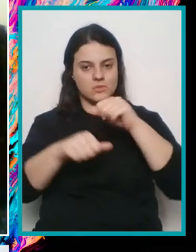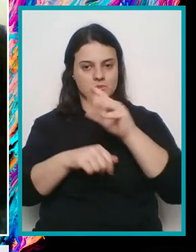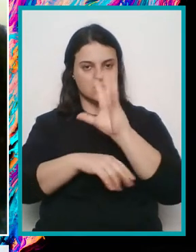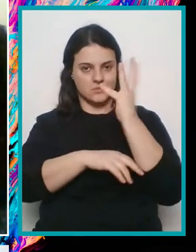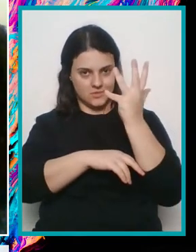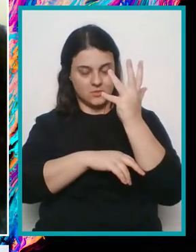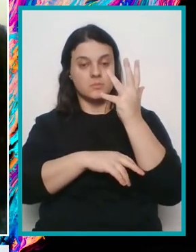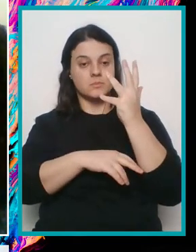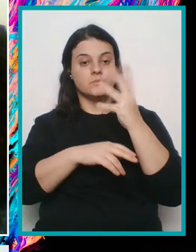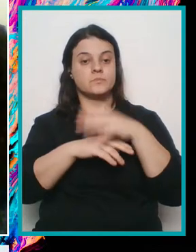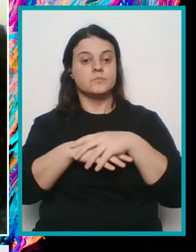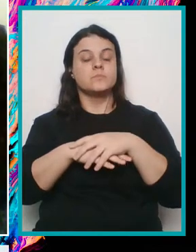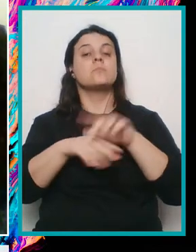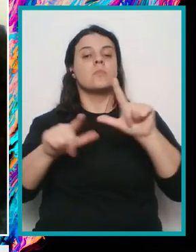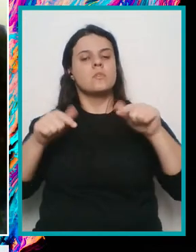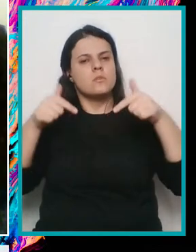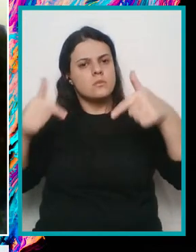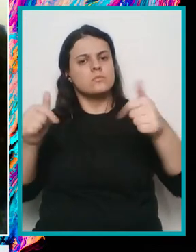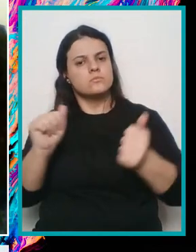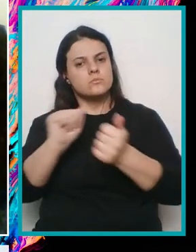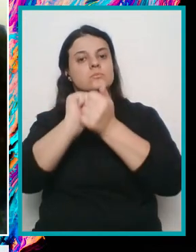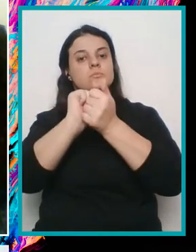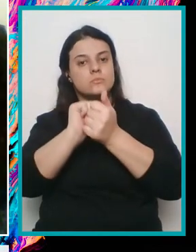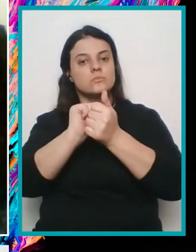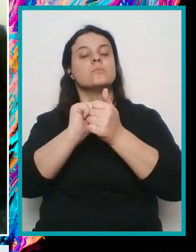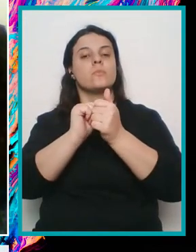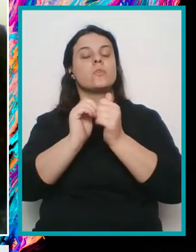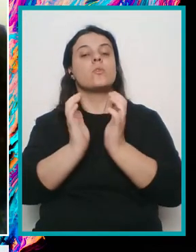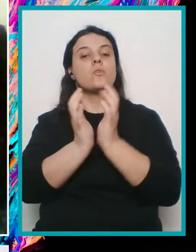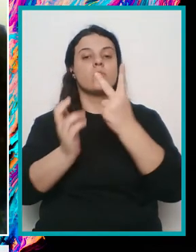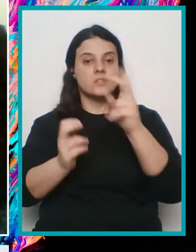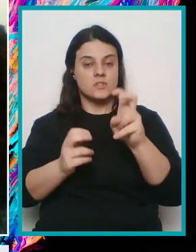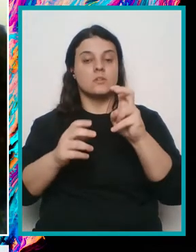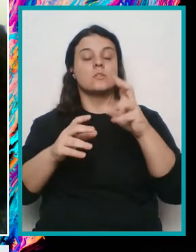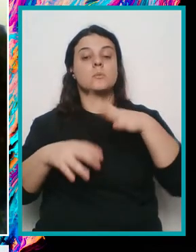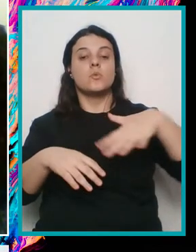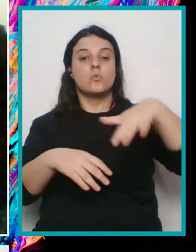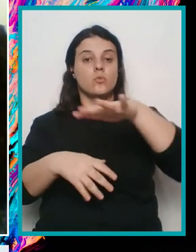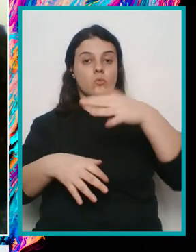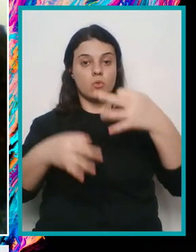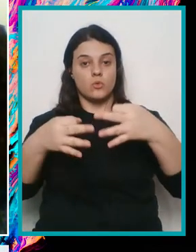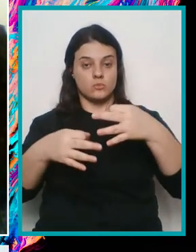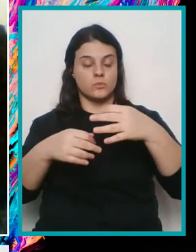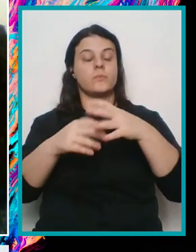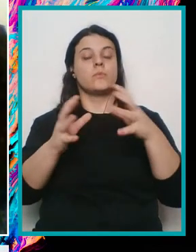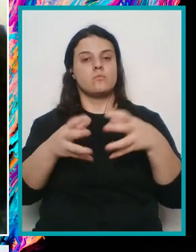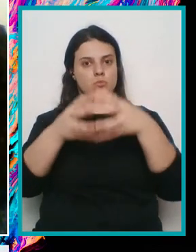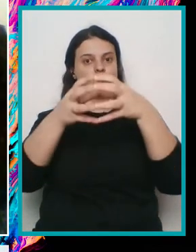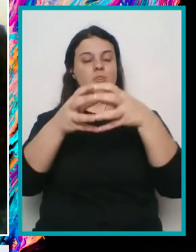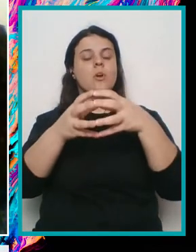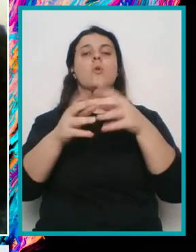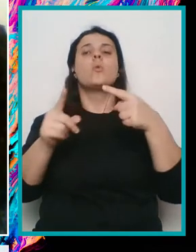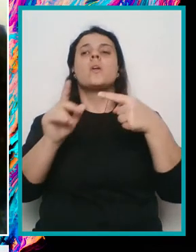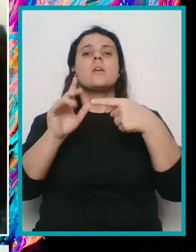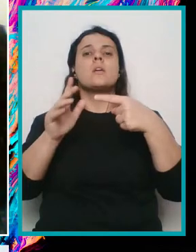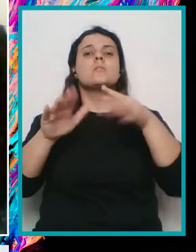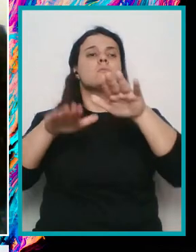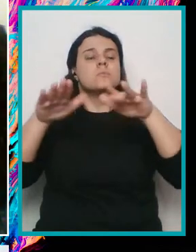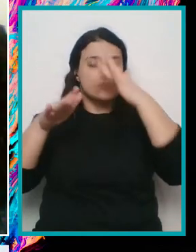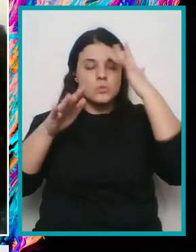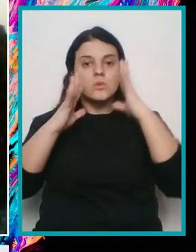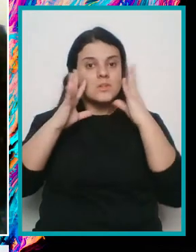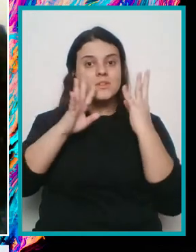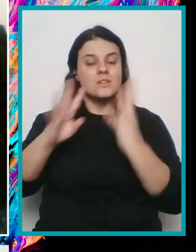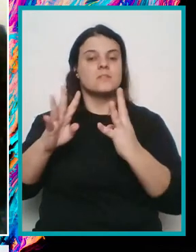uniu a demais ativistas ambientais na COP25 e no Fórum Econômico Mundial de Davos para chamar a atenção às graves consequências